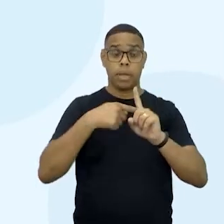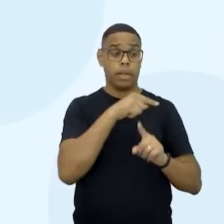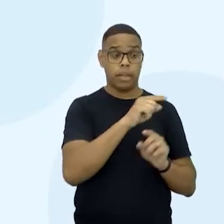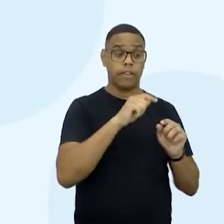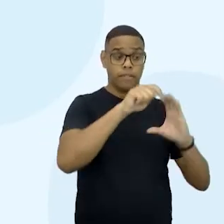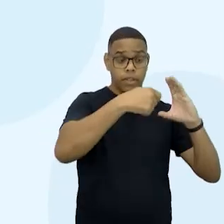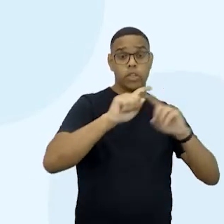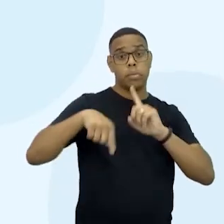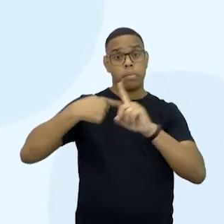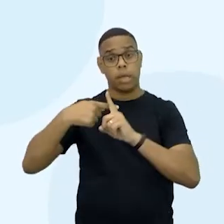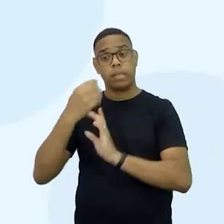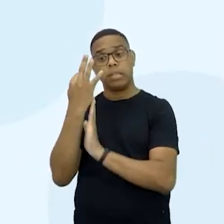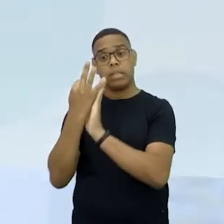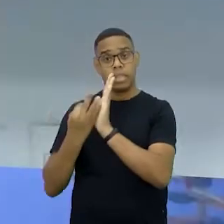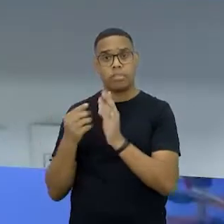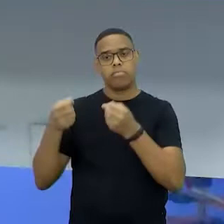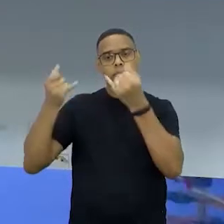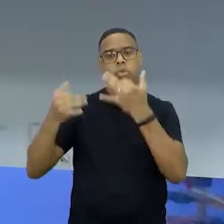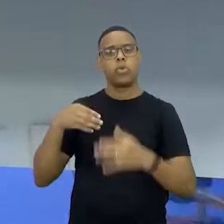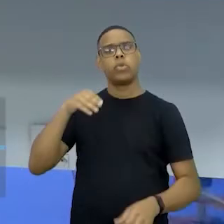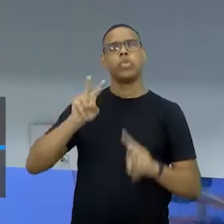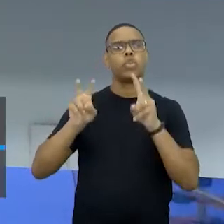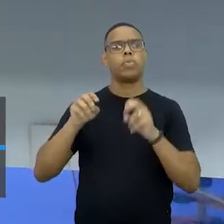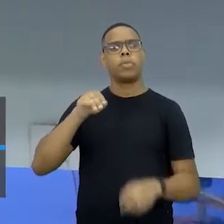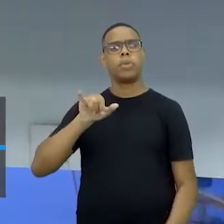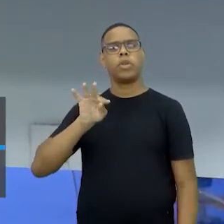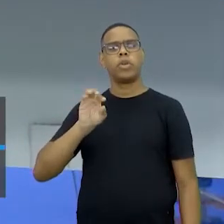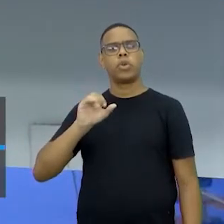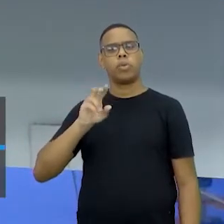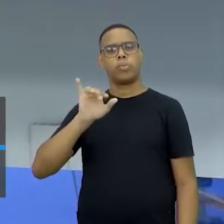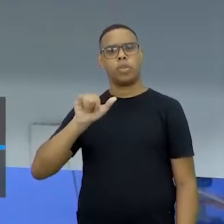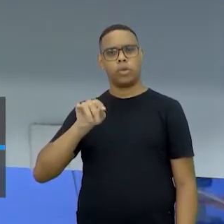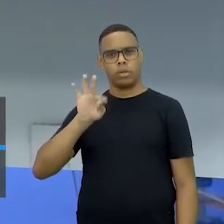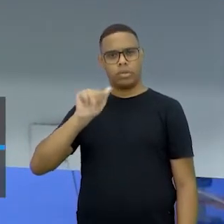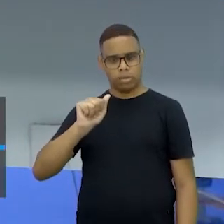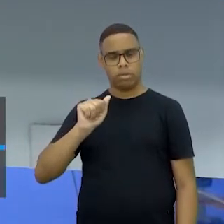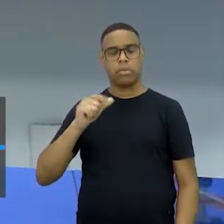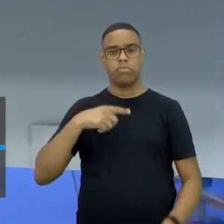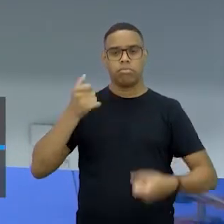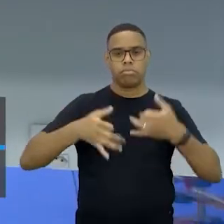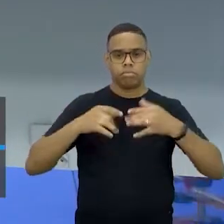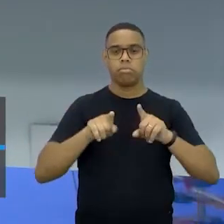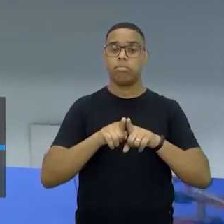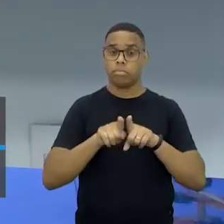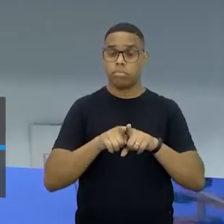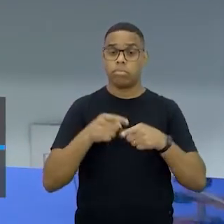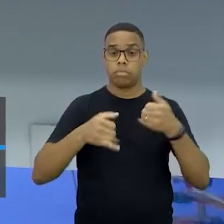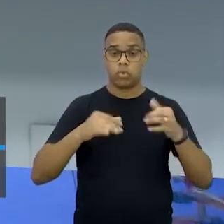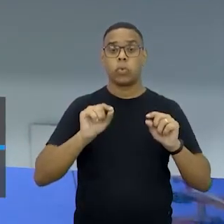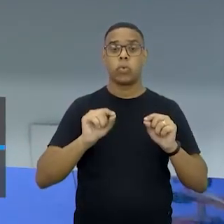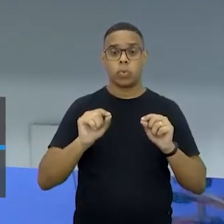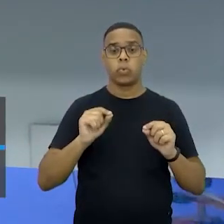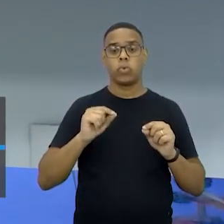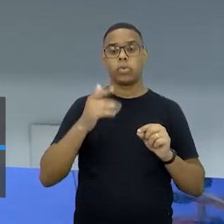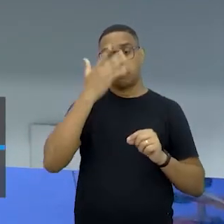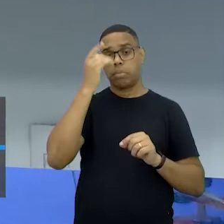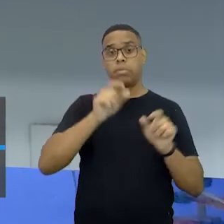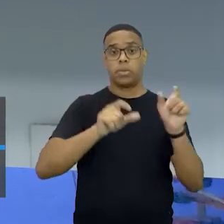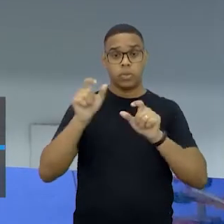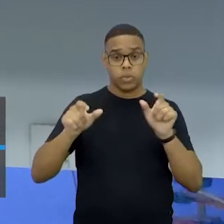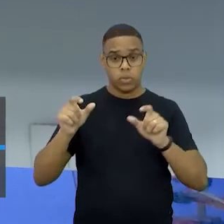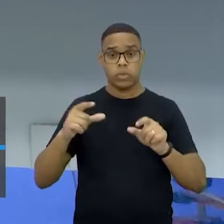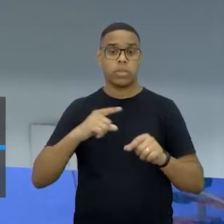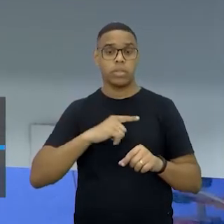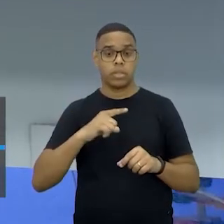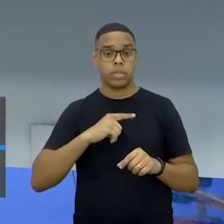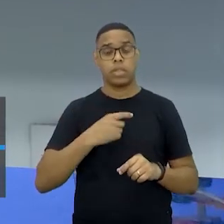falou a respeito da microbiota é de alguns organismos e a microbiota de indivíduos